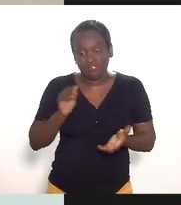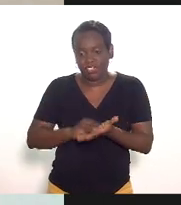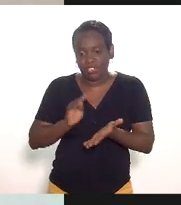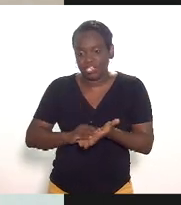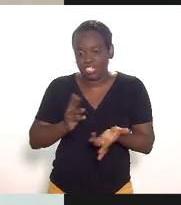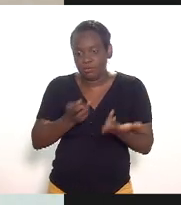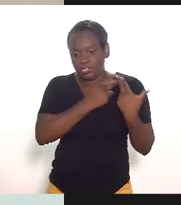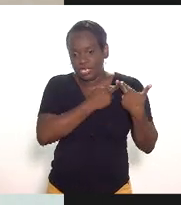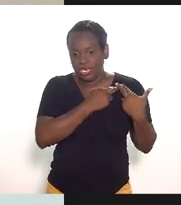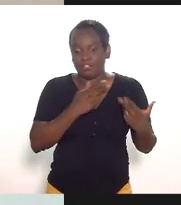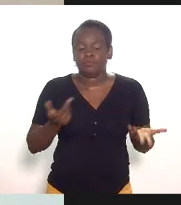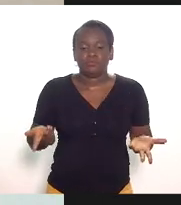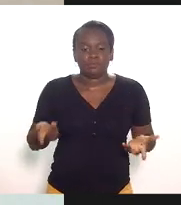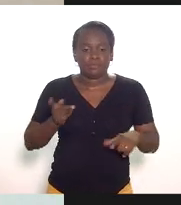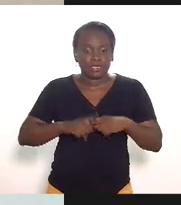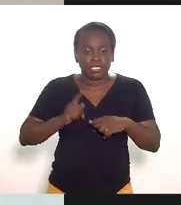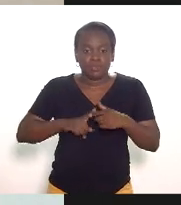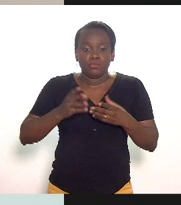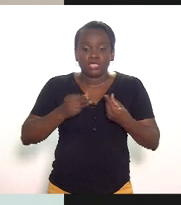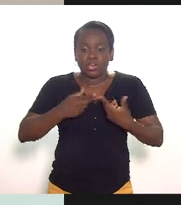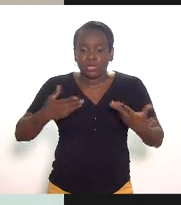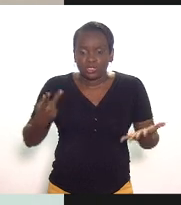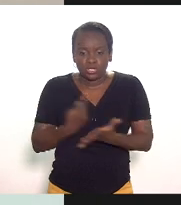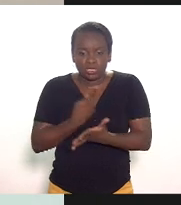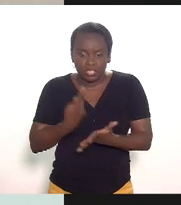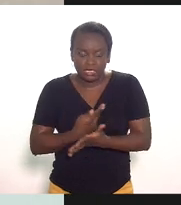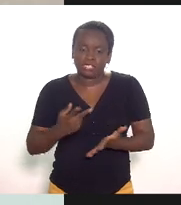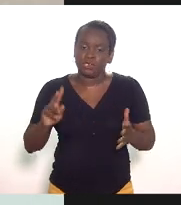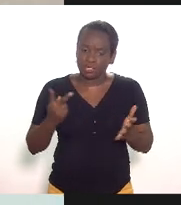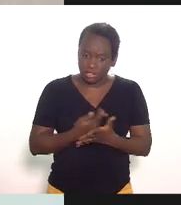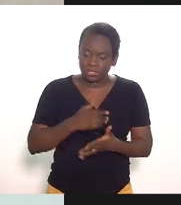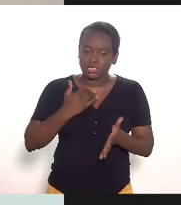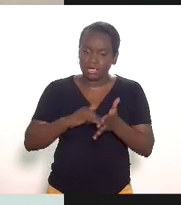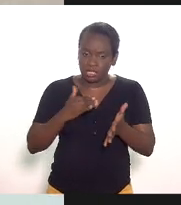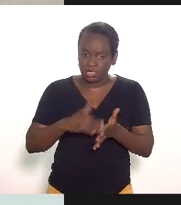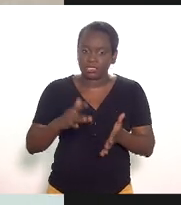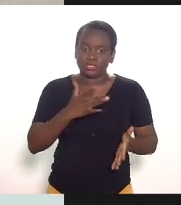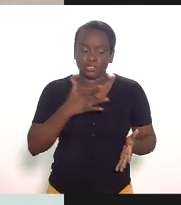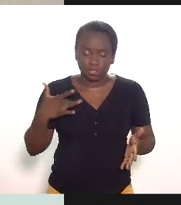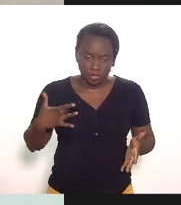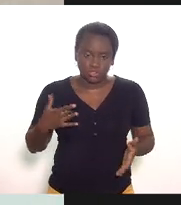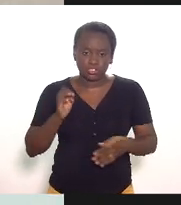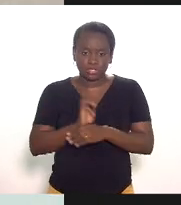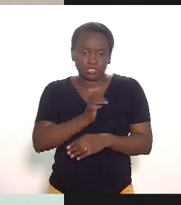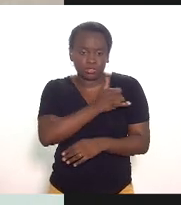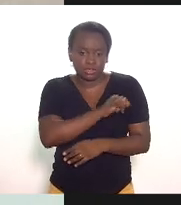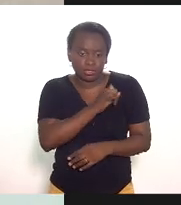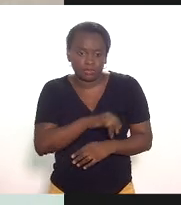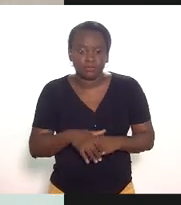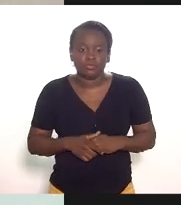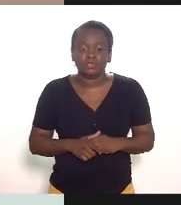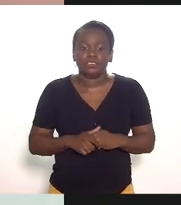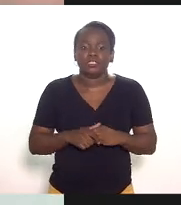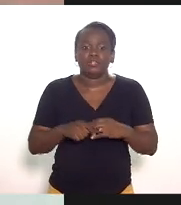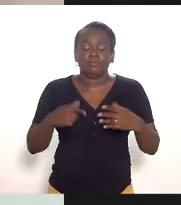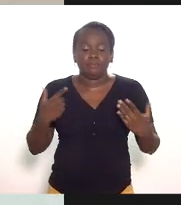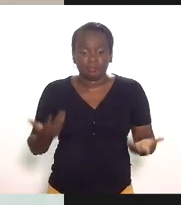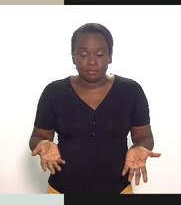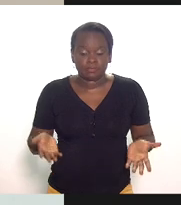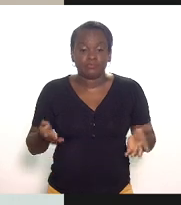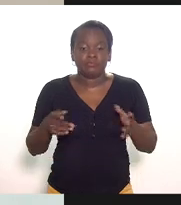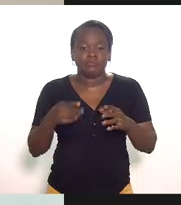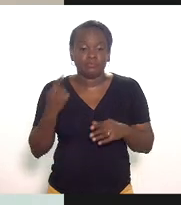irresponsável por todas as coisas absurdas que aconteceram na Secretaria de Saúde do Estado. Uma delas foi a